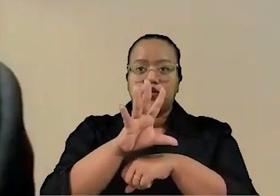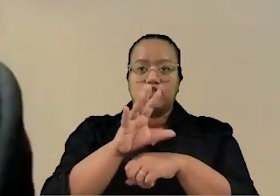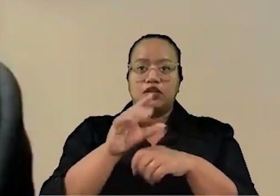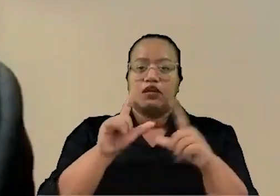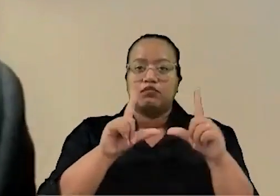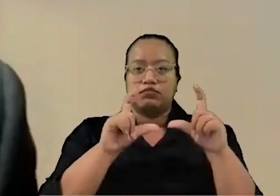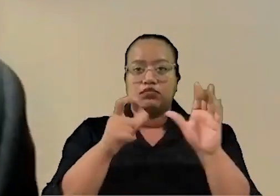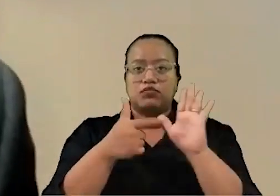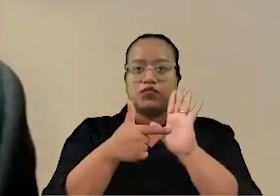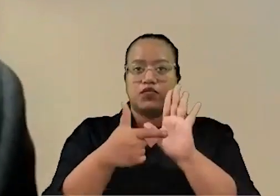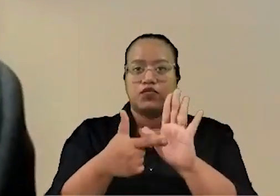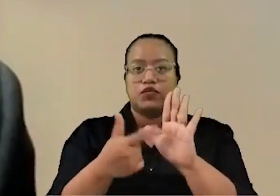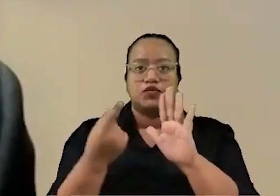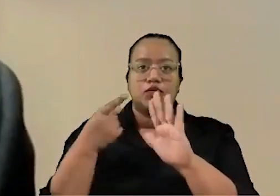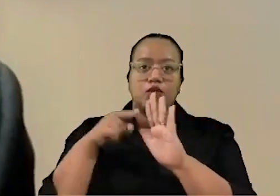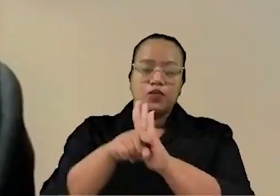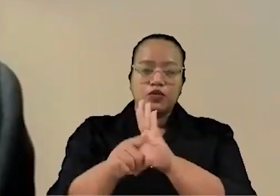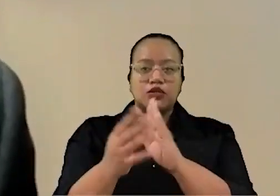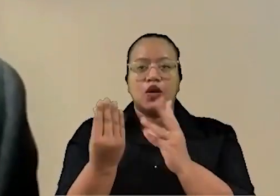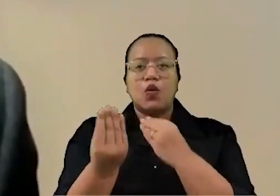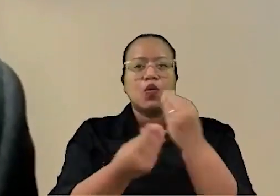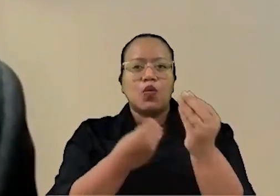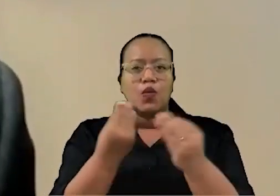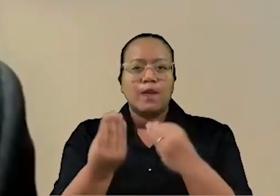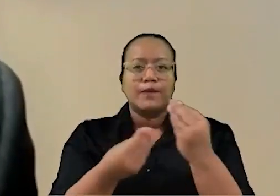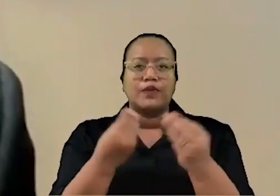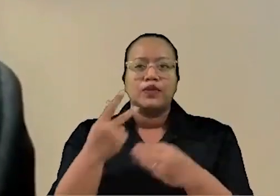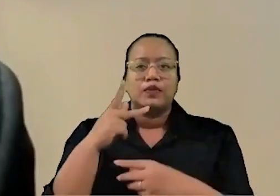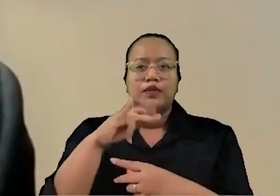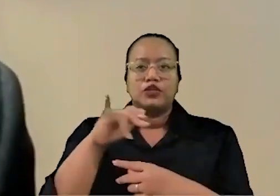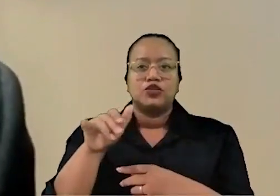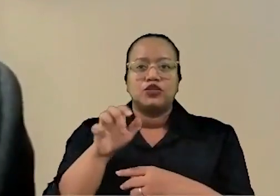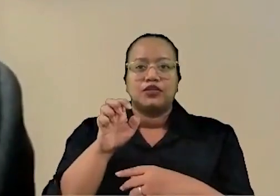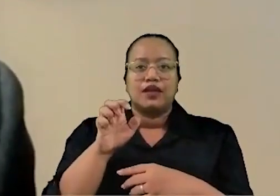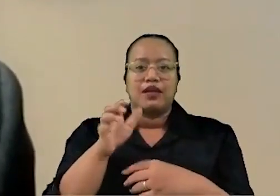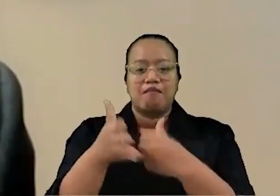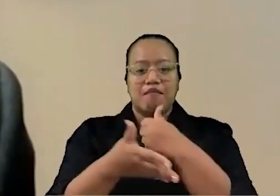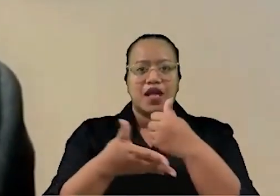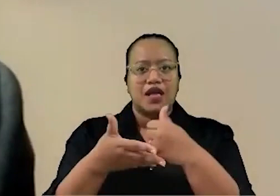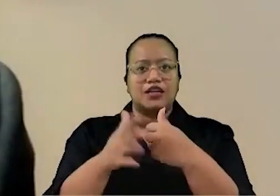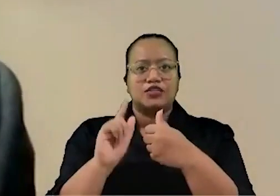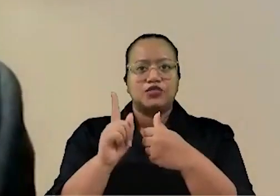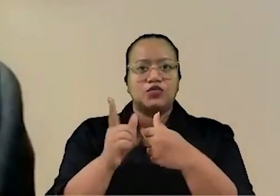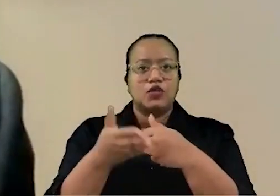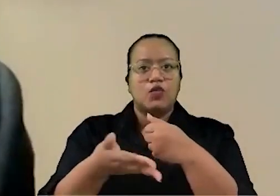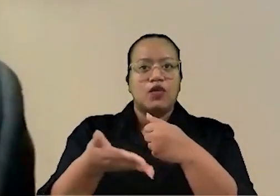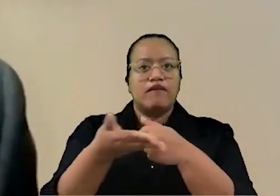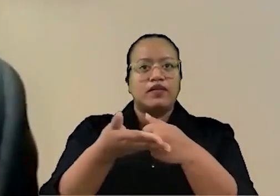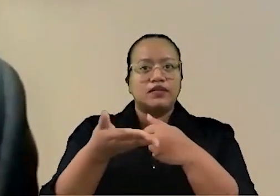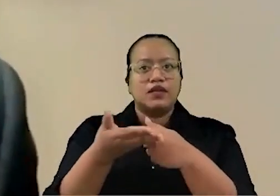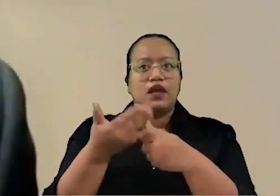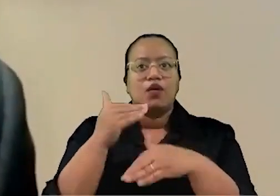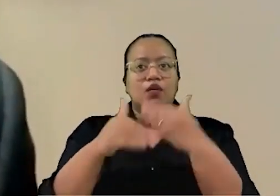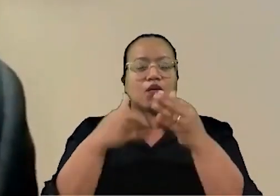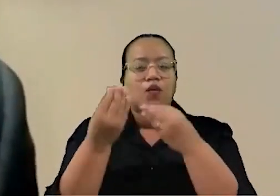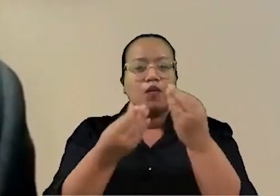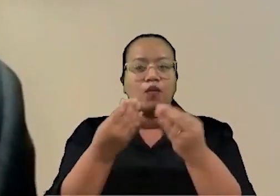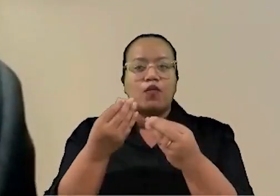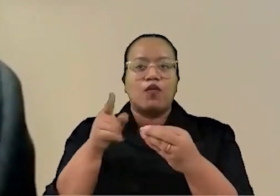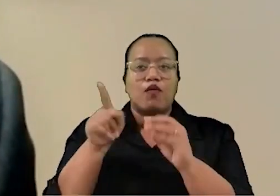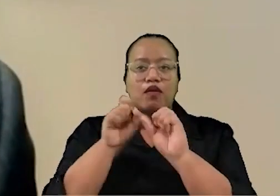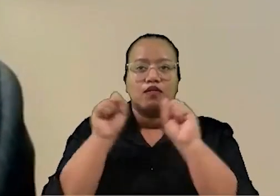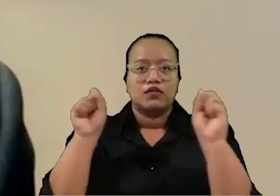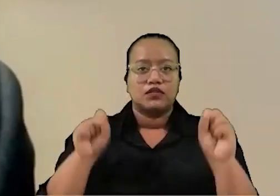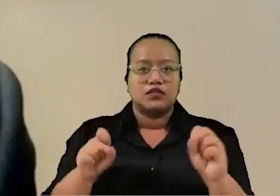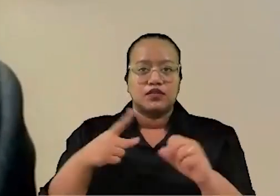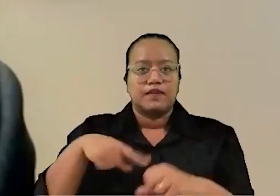assim, mais além da superfície, sobre o que é o sistema que nós temos em mãos. Deixa eu compartilhar